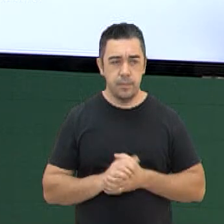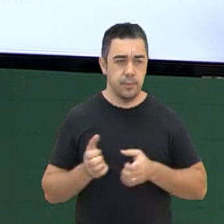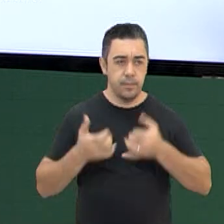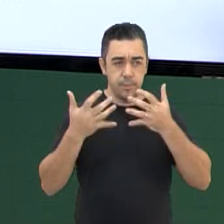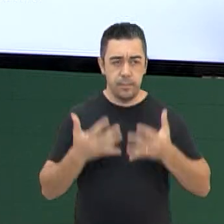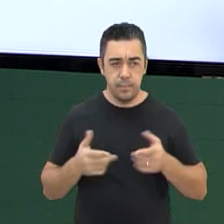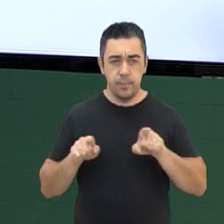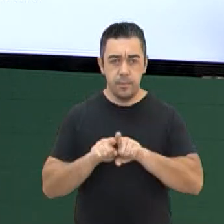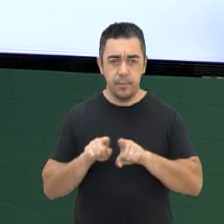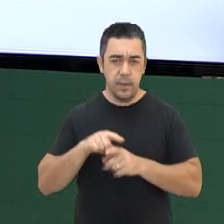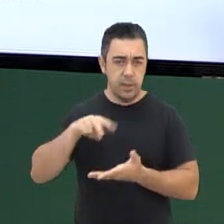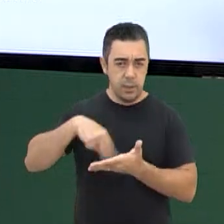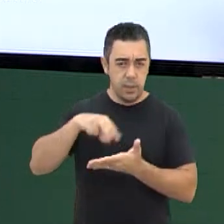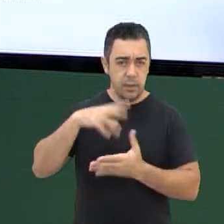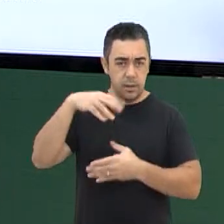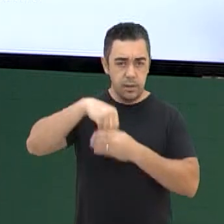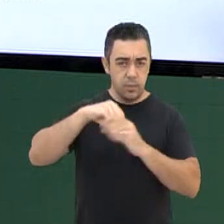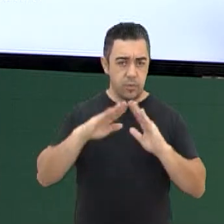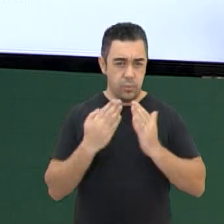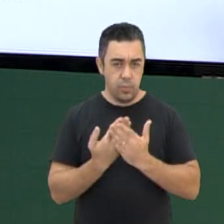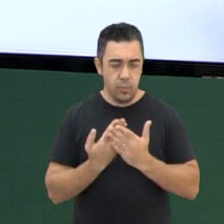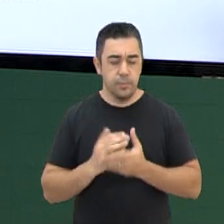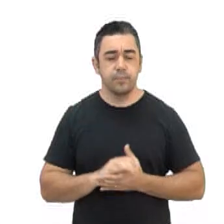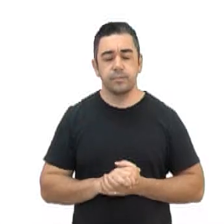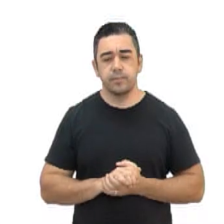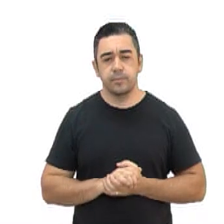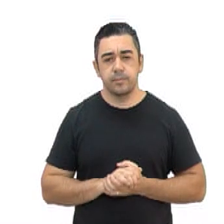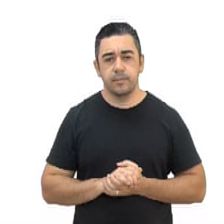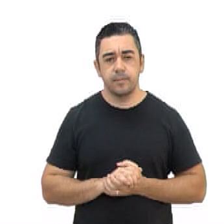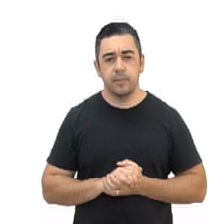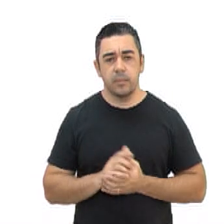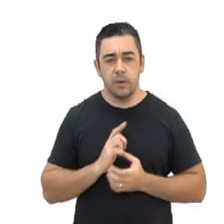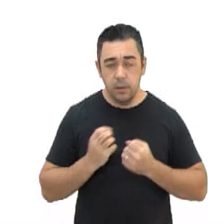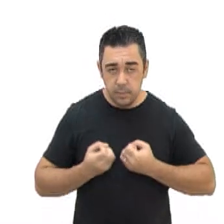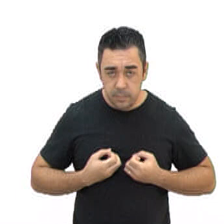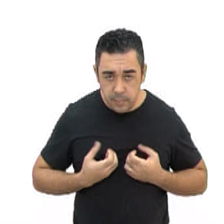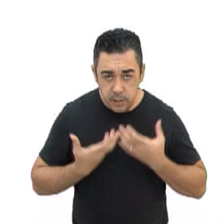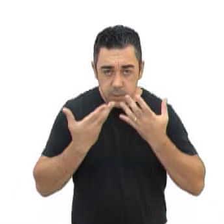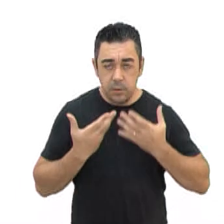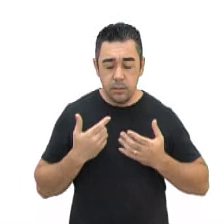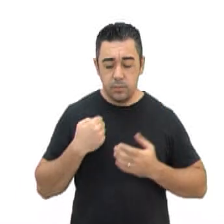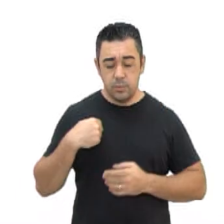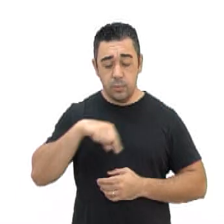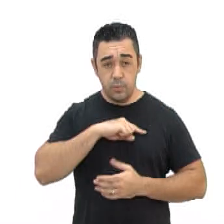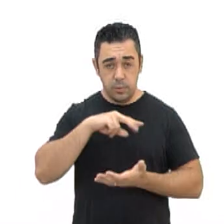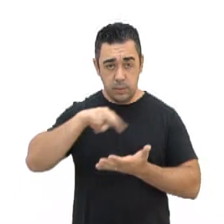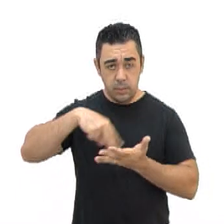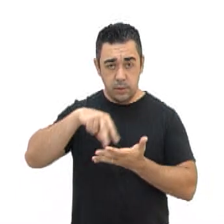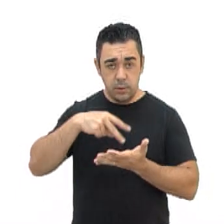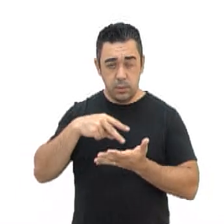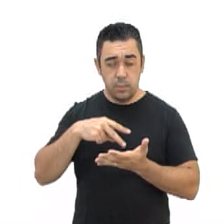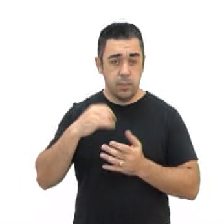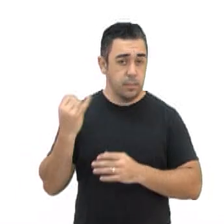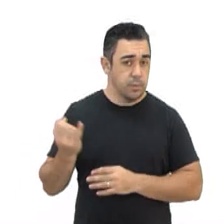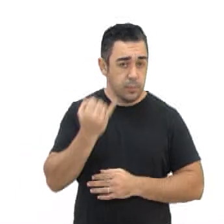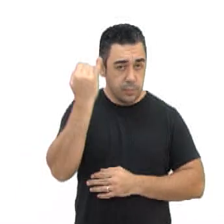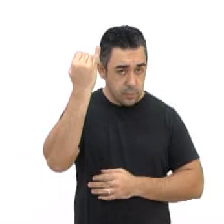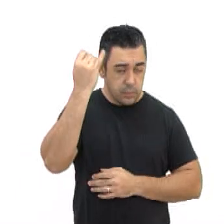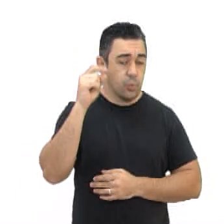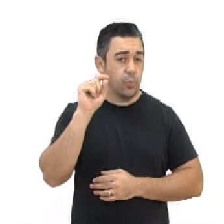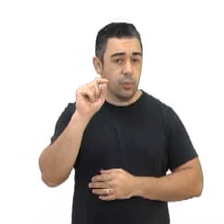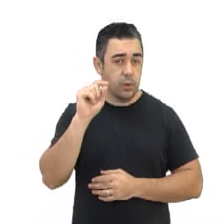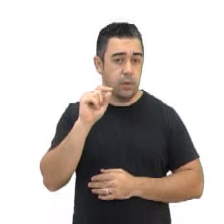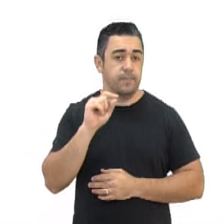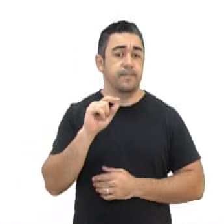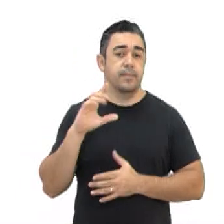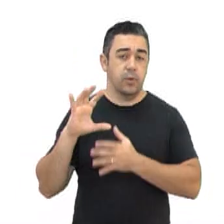Falando ainda na dança do contexto escolar, os gestos expressados quando dançamos. Então, é importante no contexto escolar